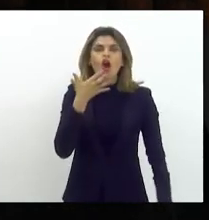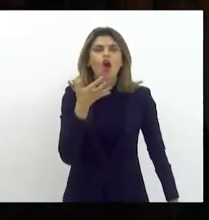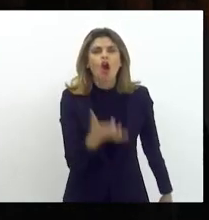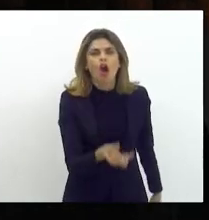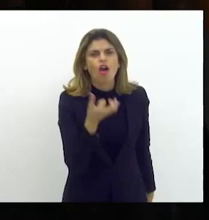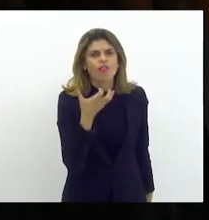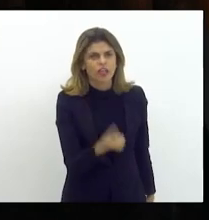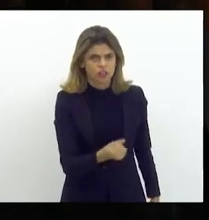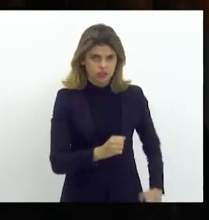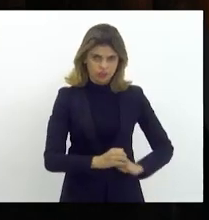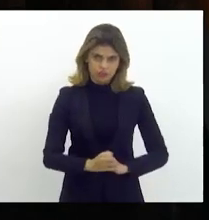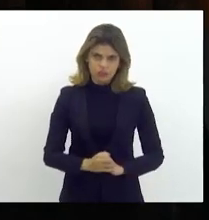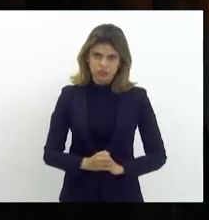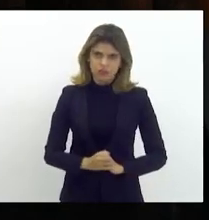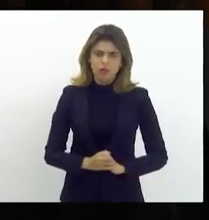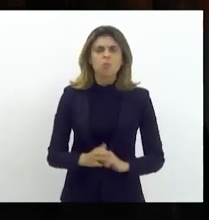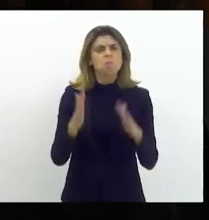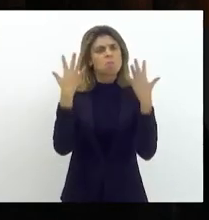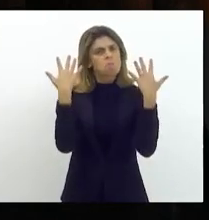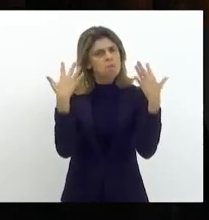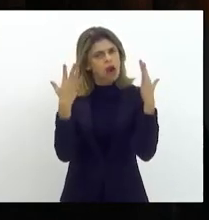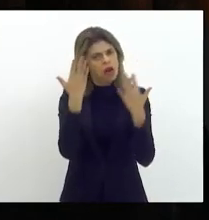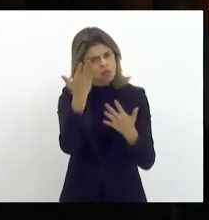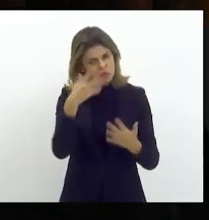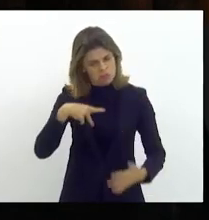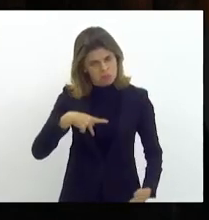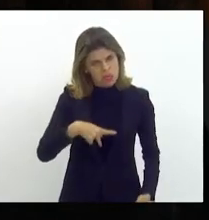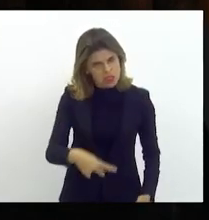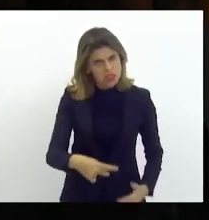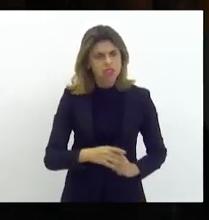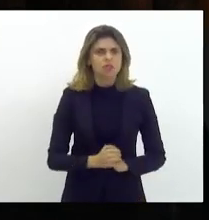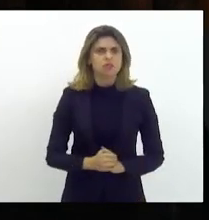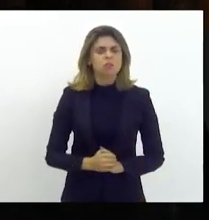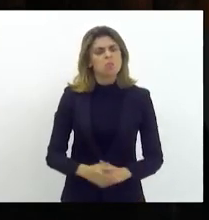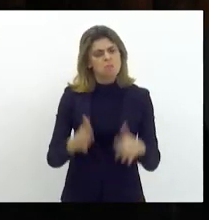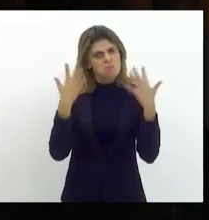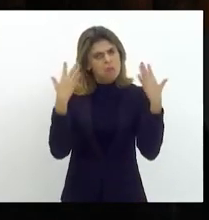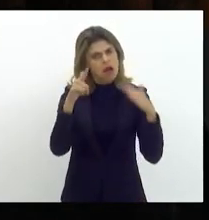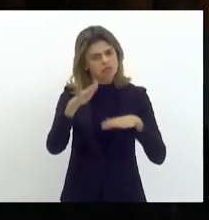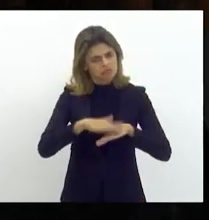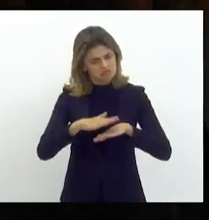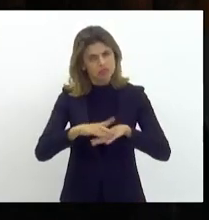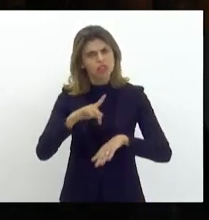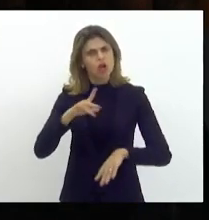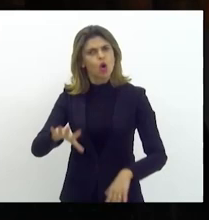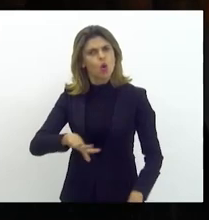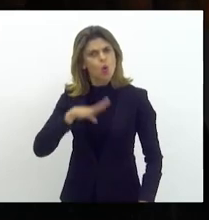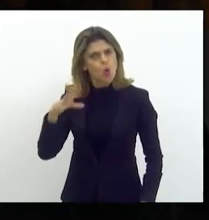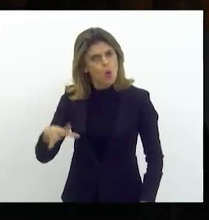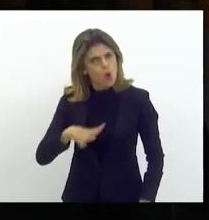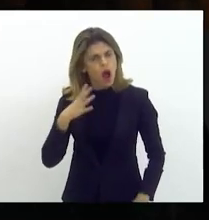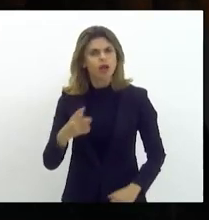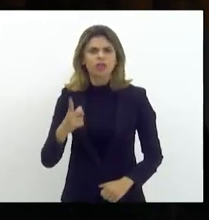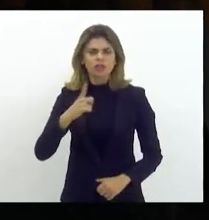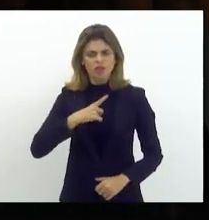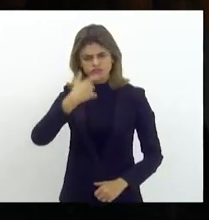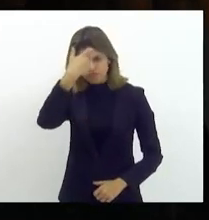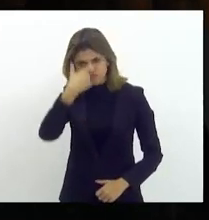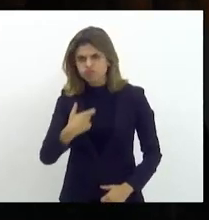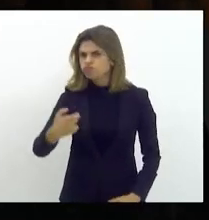o presidente parabenizar vossa excelência aqui como Governador e exercício teve a coragem e a dignidade